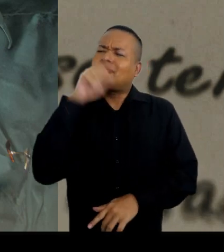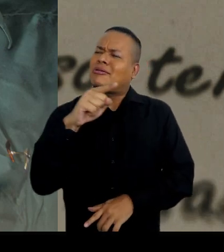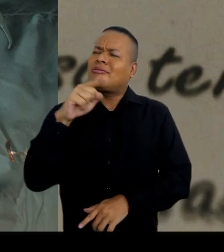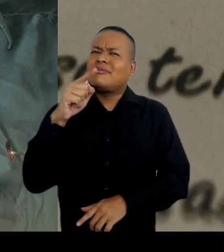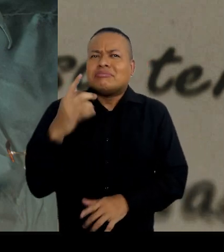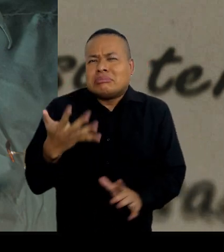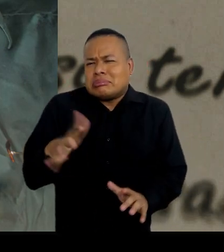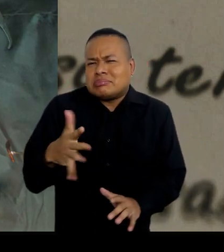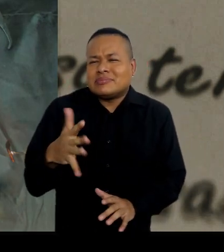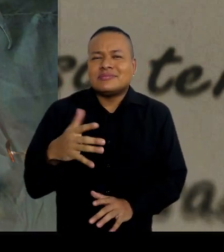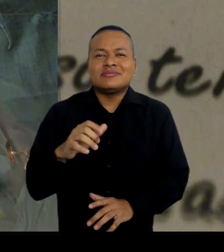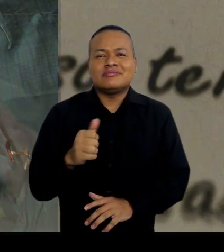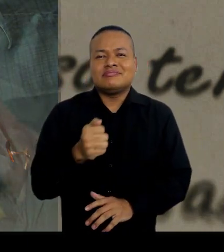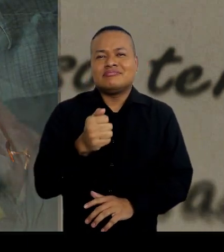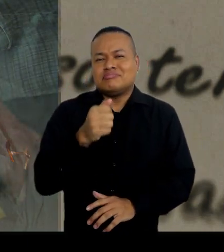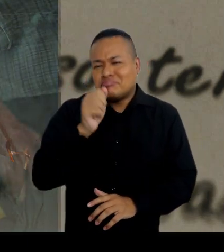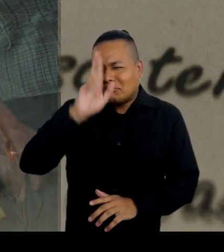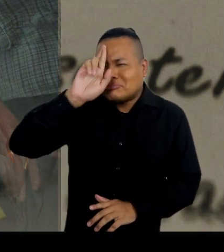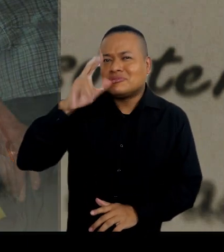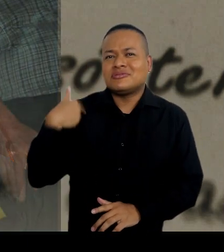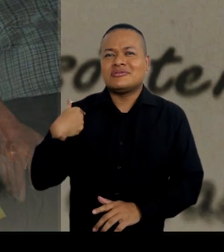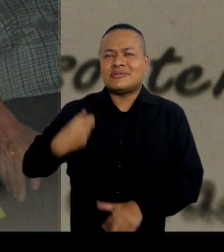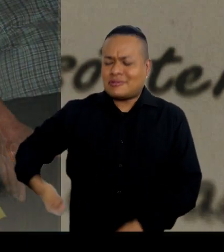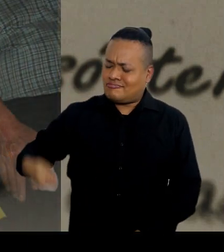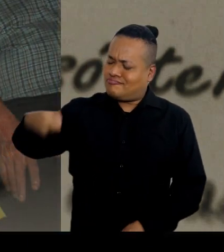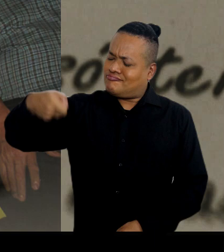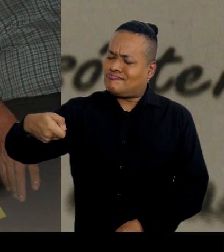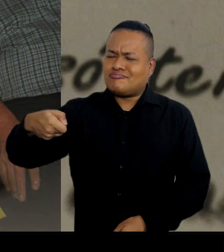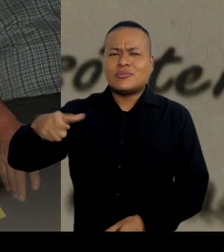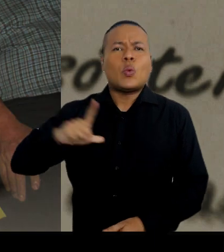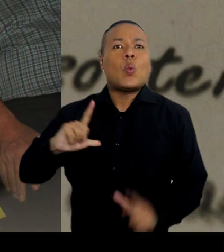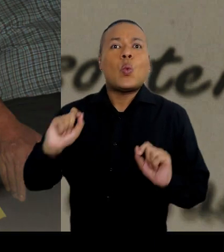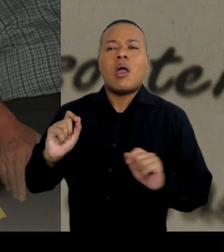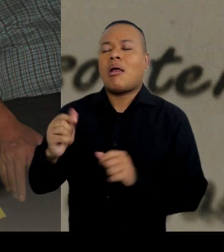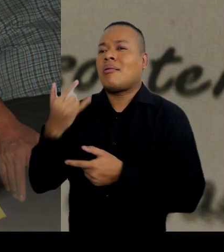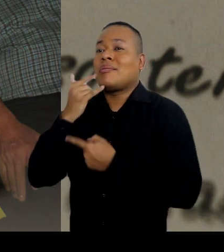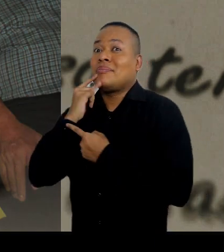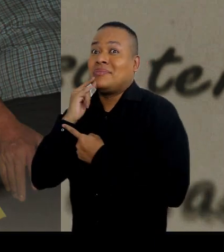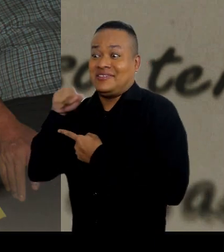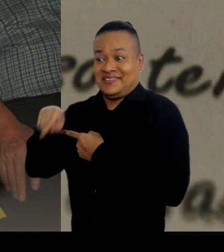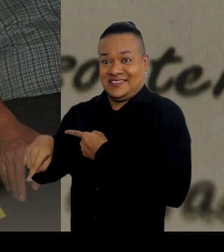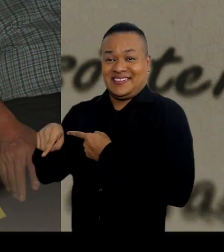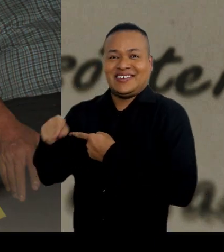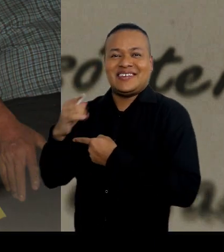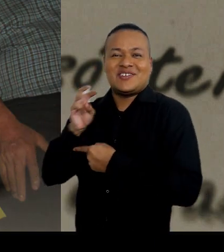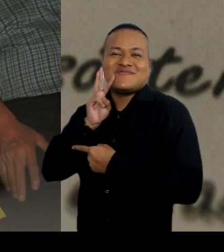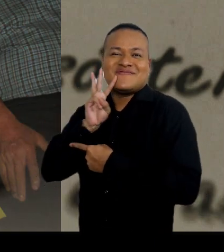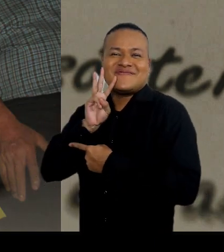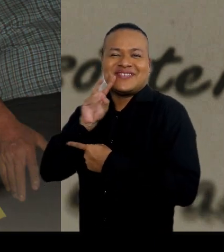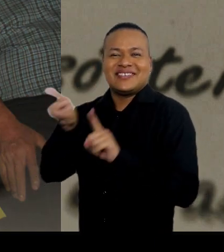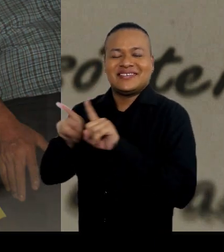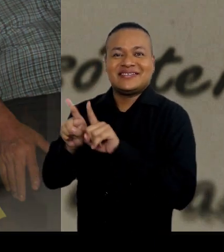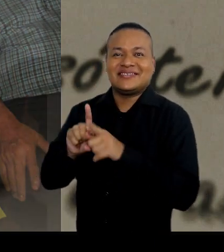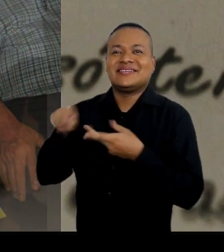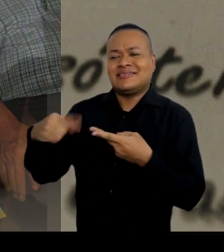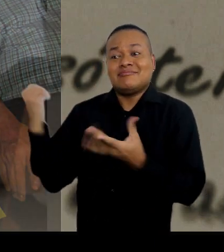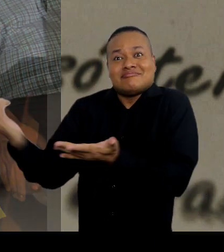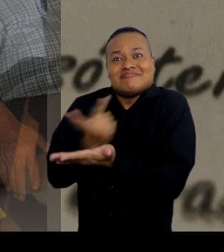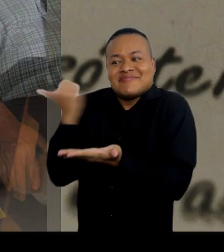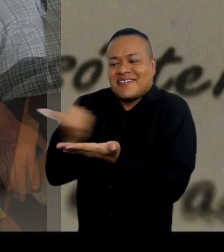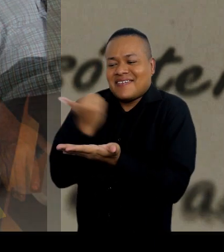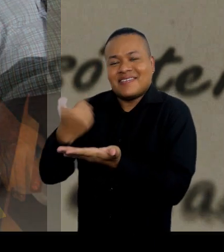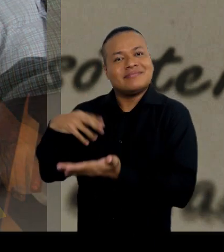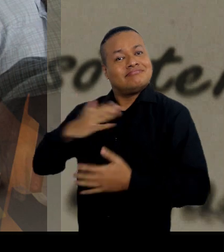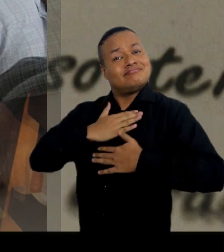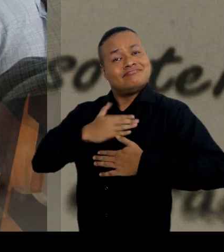lá ele chegava por volta das 12 horas com a sacolinha dele e dentro tinha a bebida predileta, o uísquezinho dele, né? E os seus